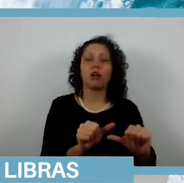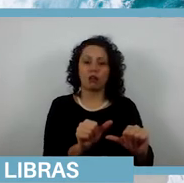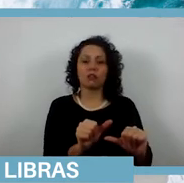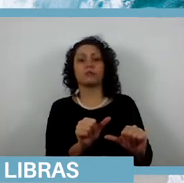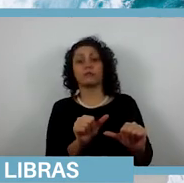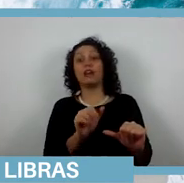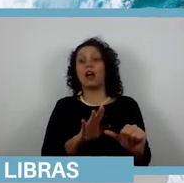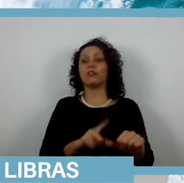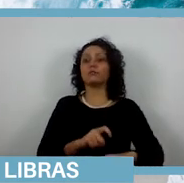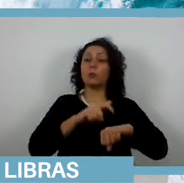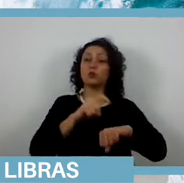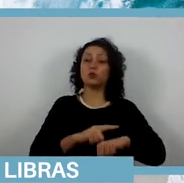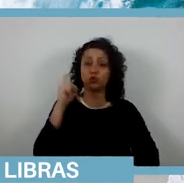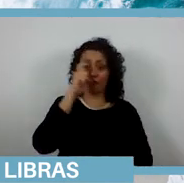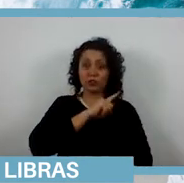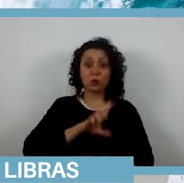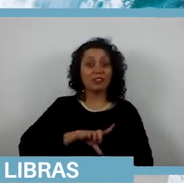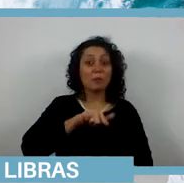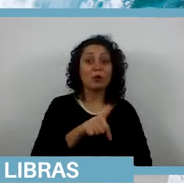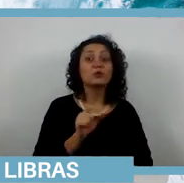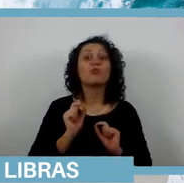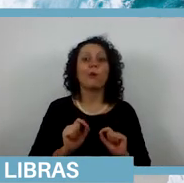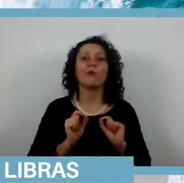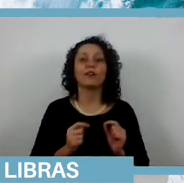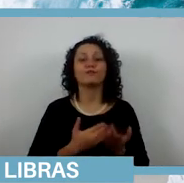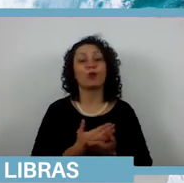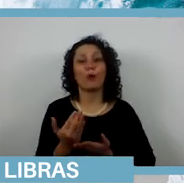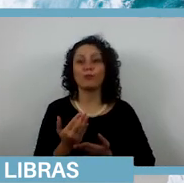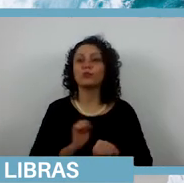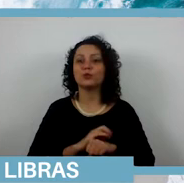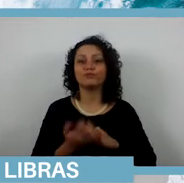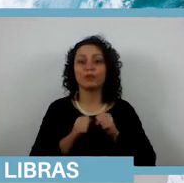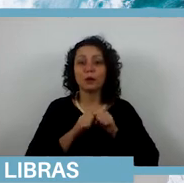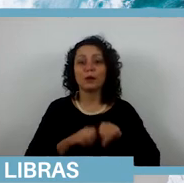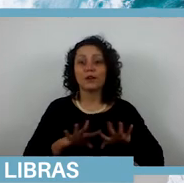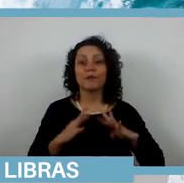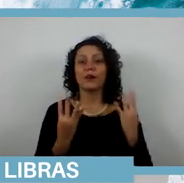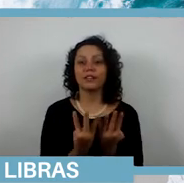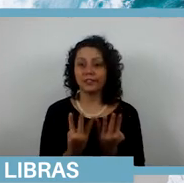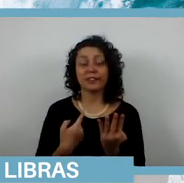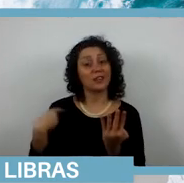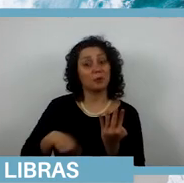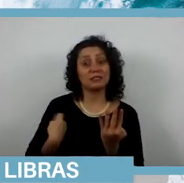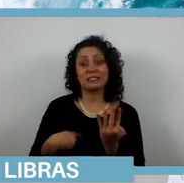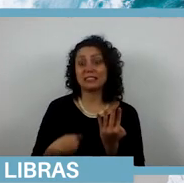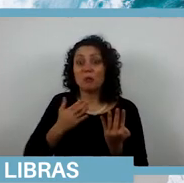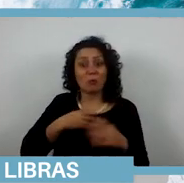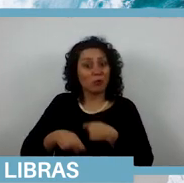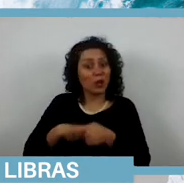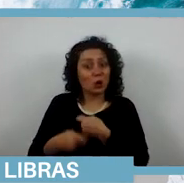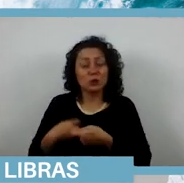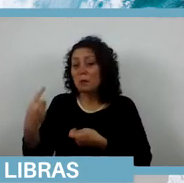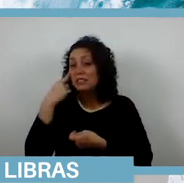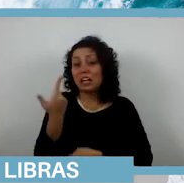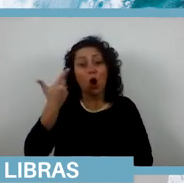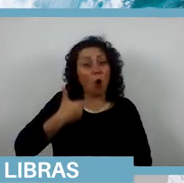momento difícil e logo depois ver a pandemia né que me fez Reinventar todo negócio Então nesse momento eu